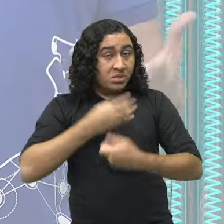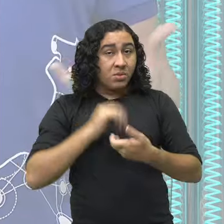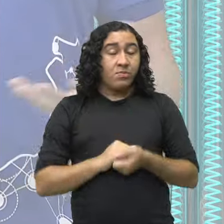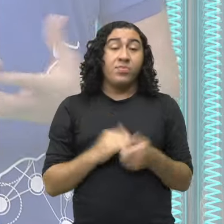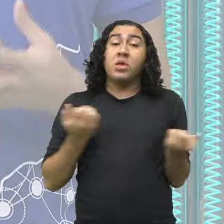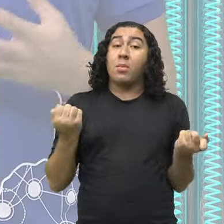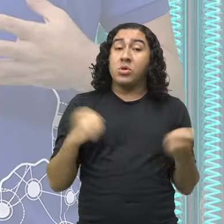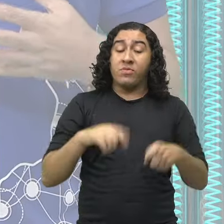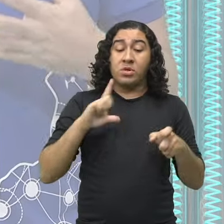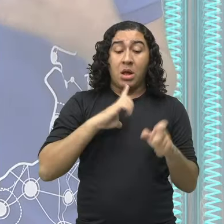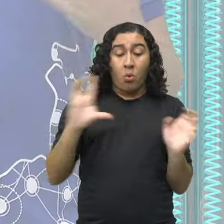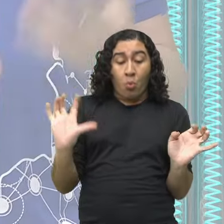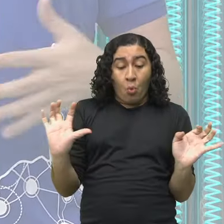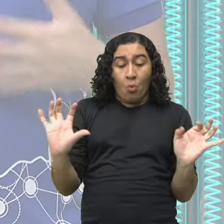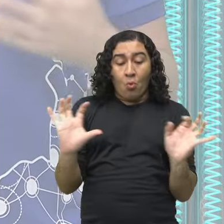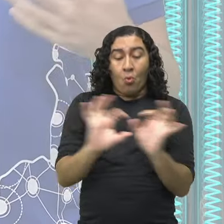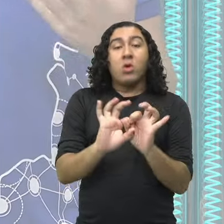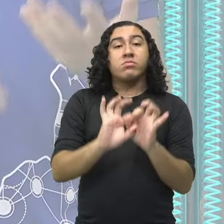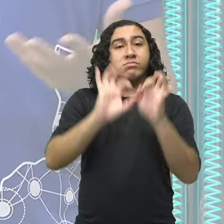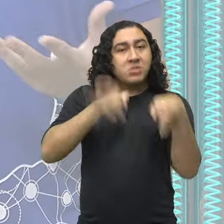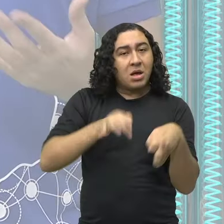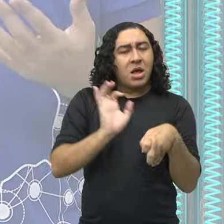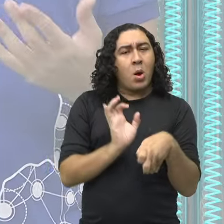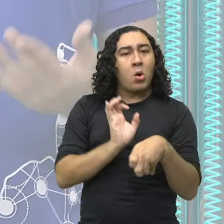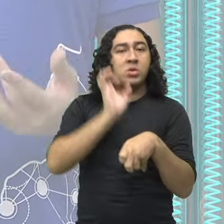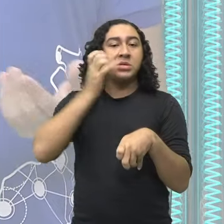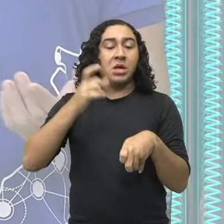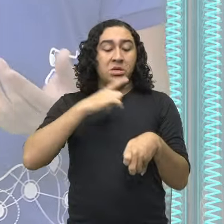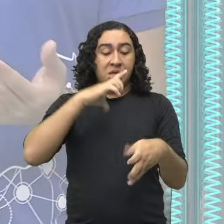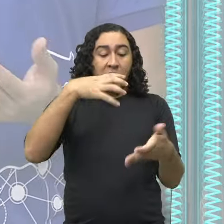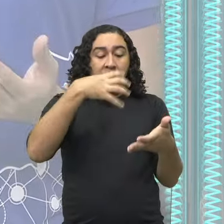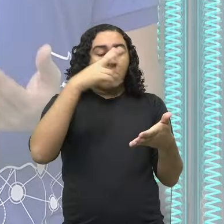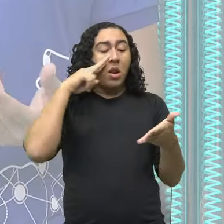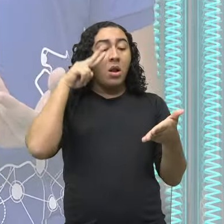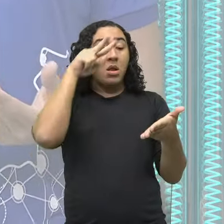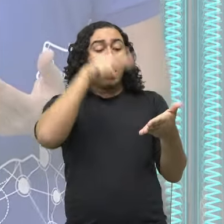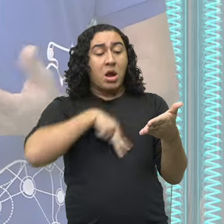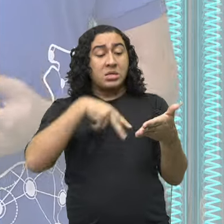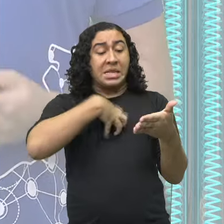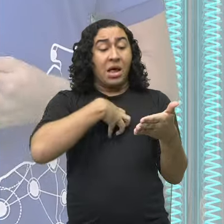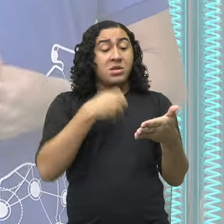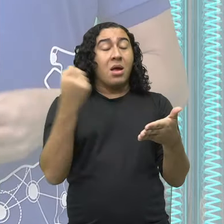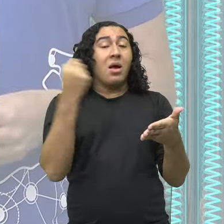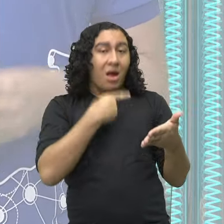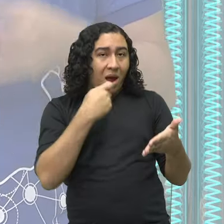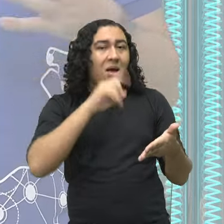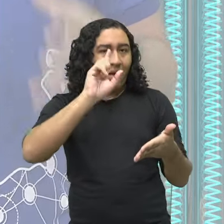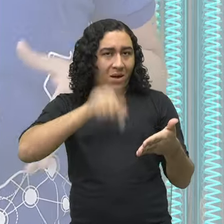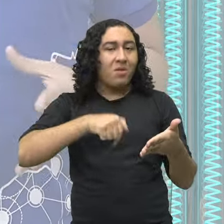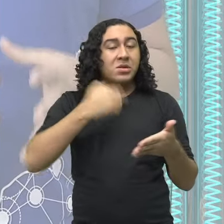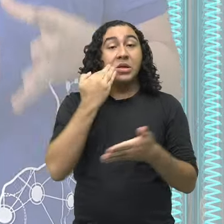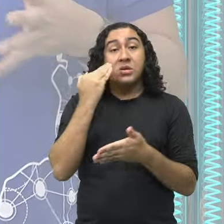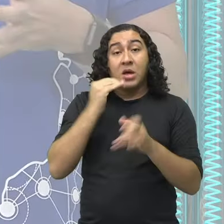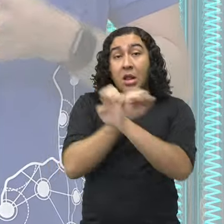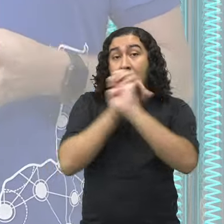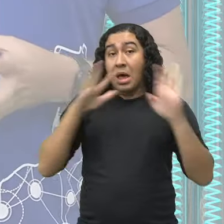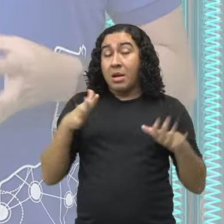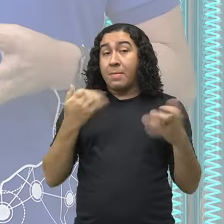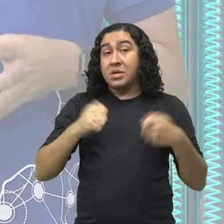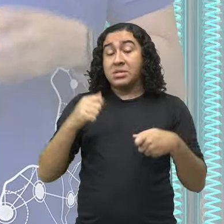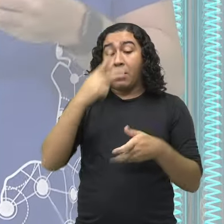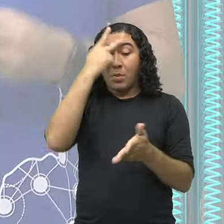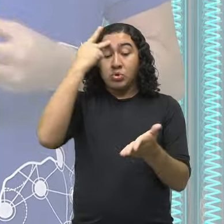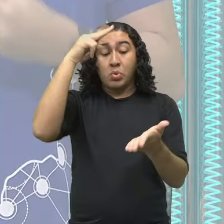haja realmente, né, que aconteça o efeito de sentido, o efeito de humor ali naquela fala, é preciso que